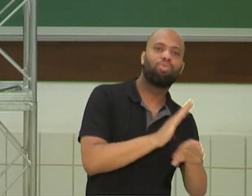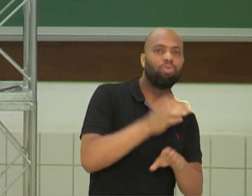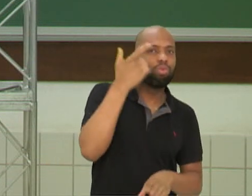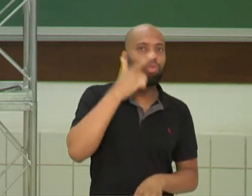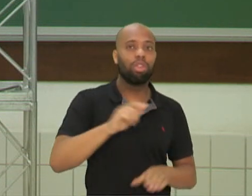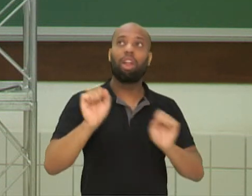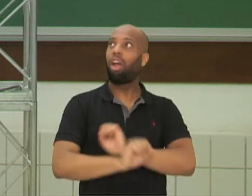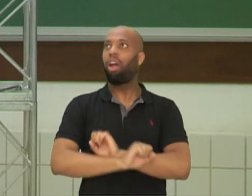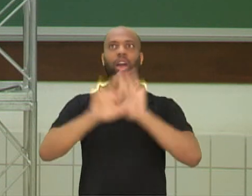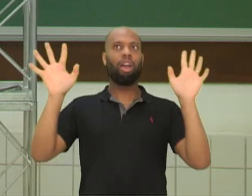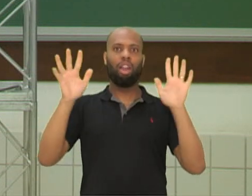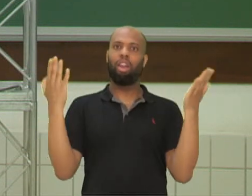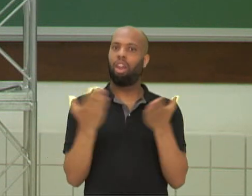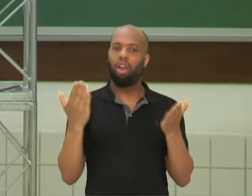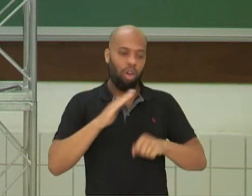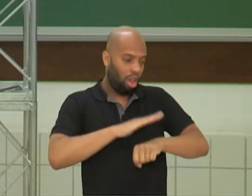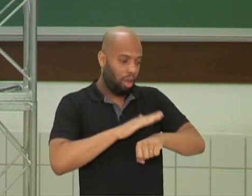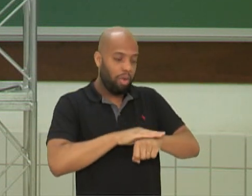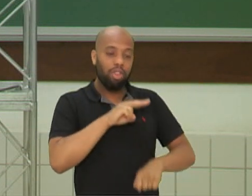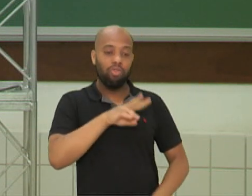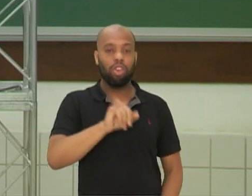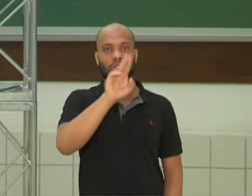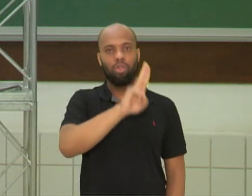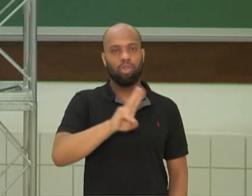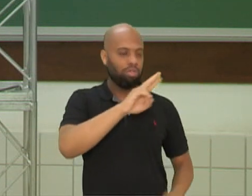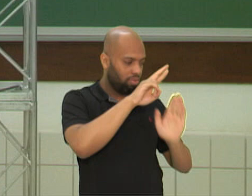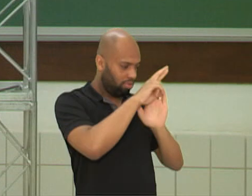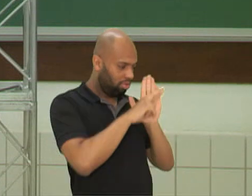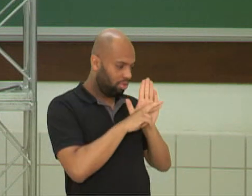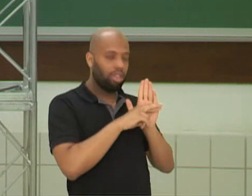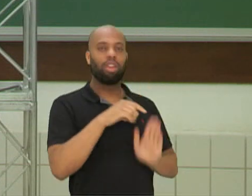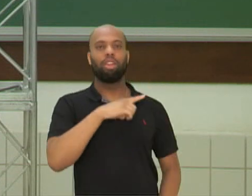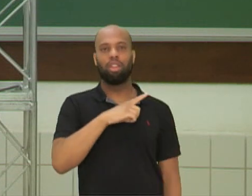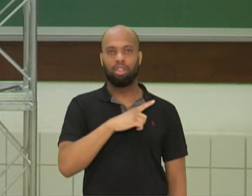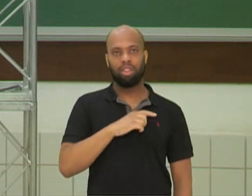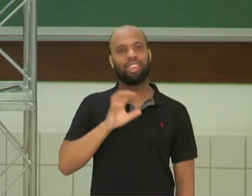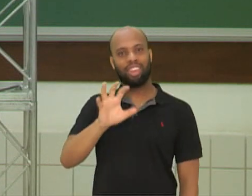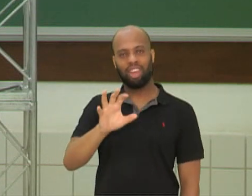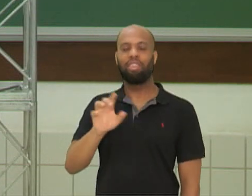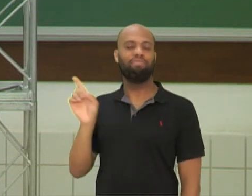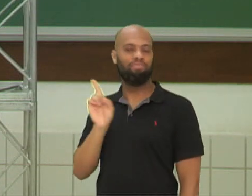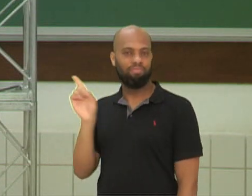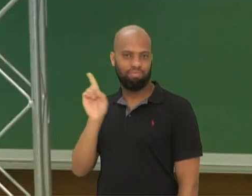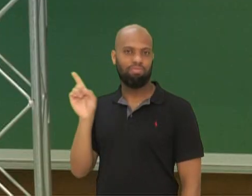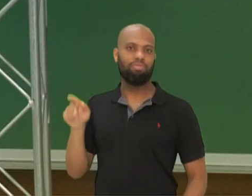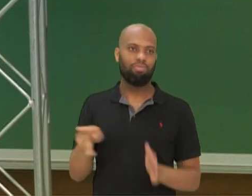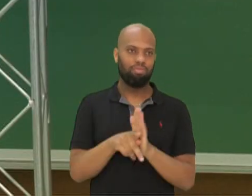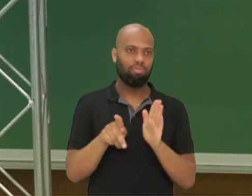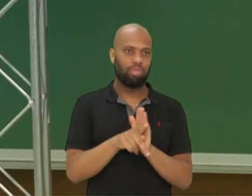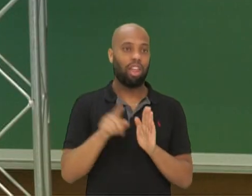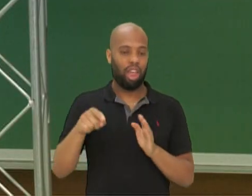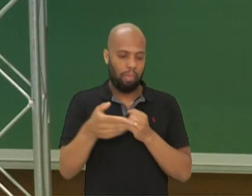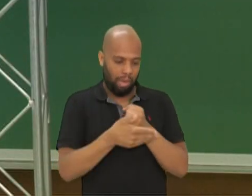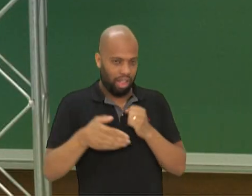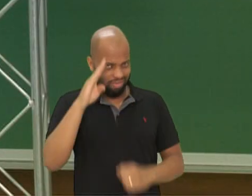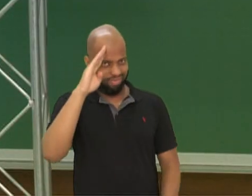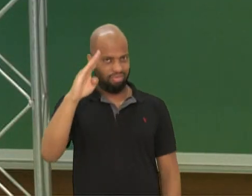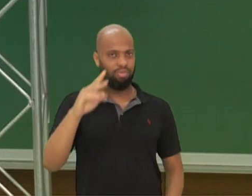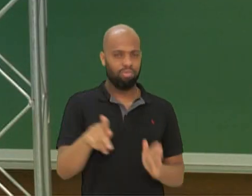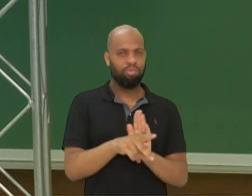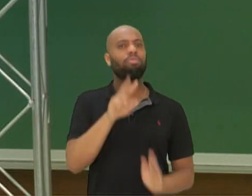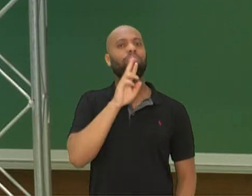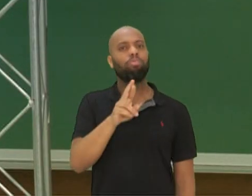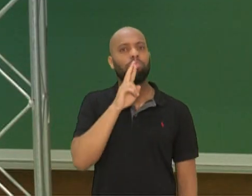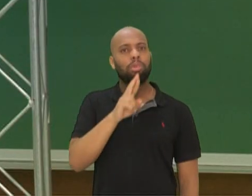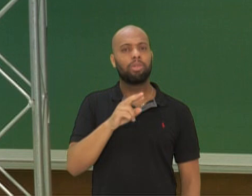passa dividindo. 2 por 2 dá 1. E na divisão tem regra de sinal, né? Menos com mais dá menos. Então, o x